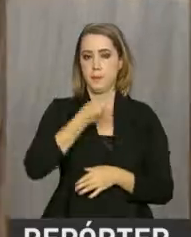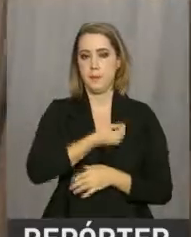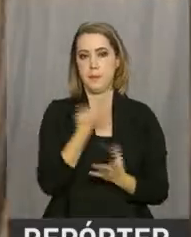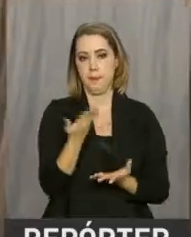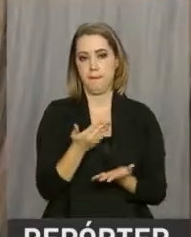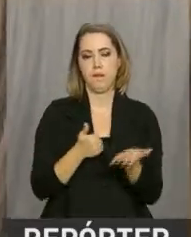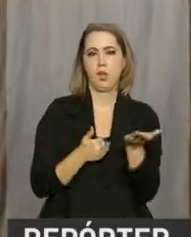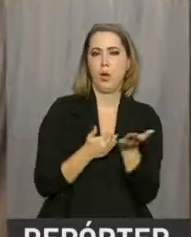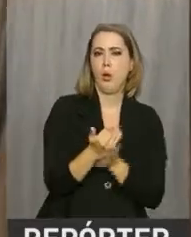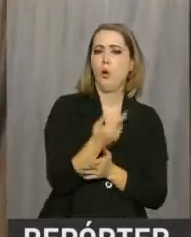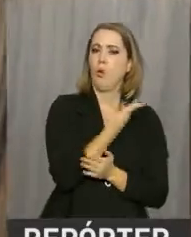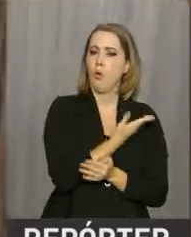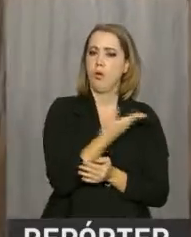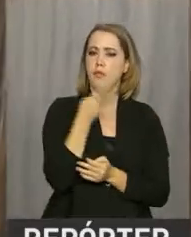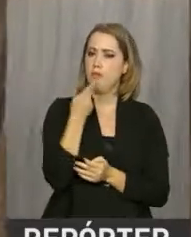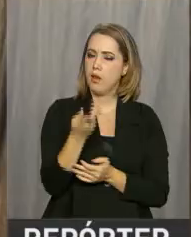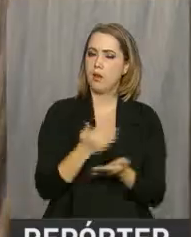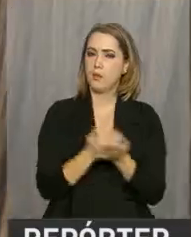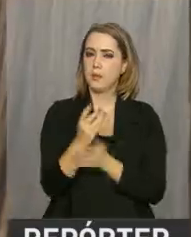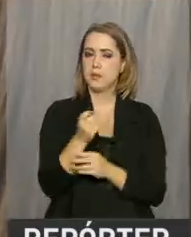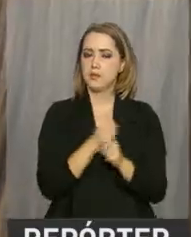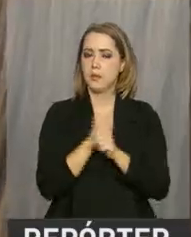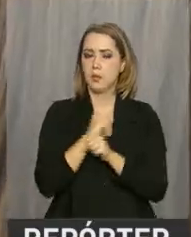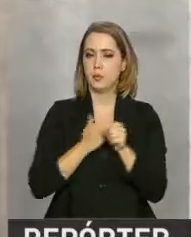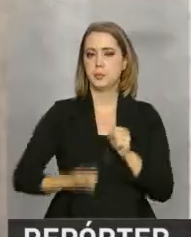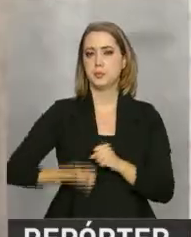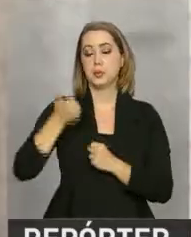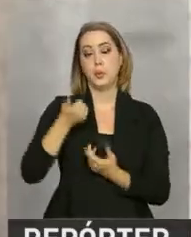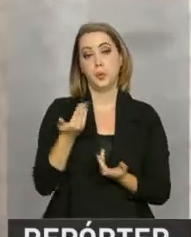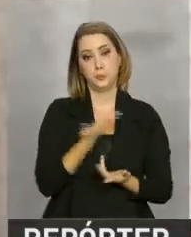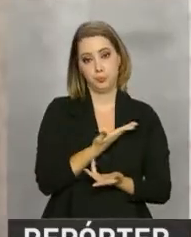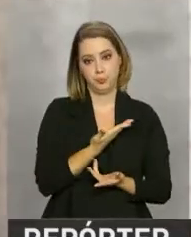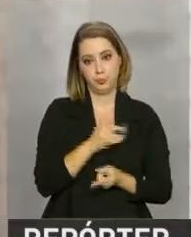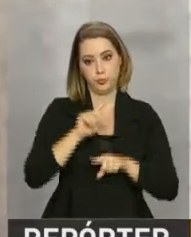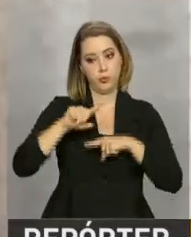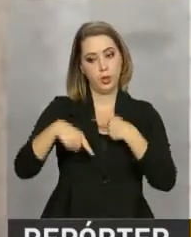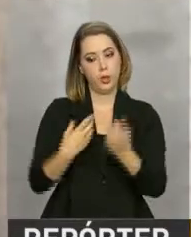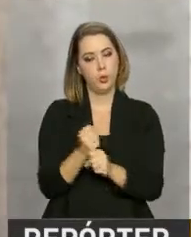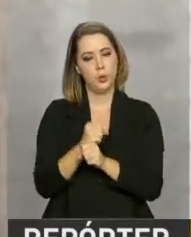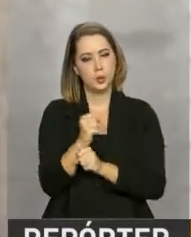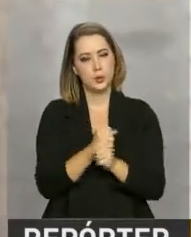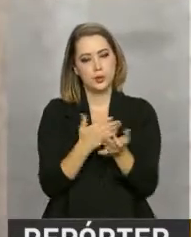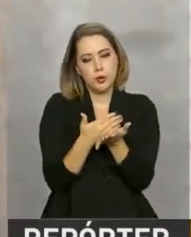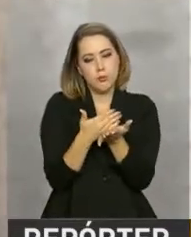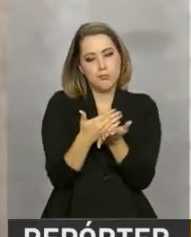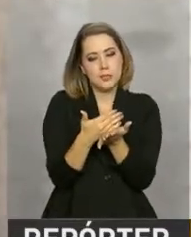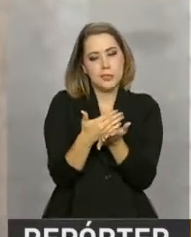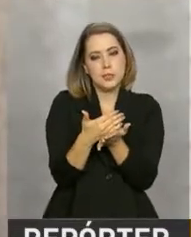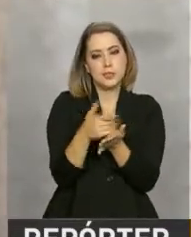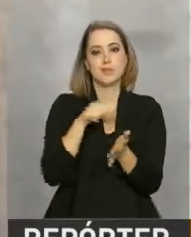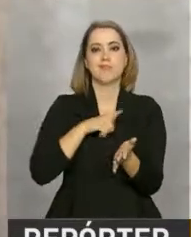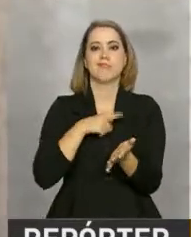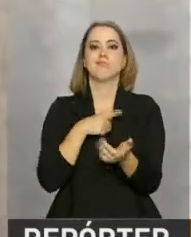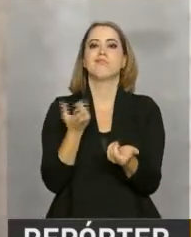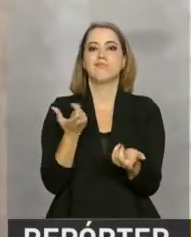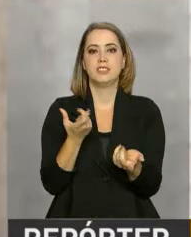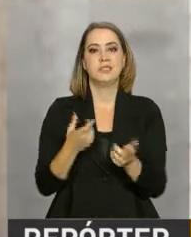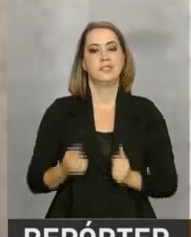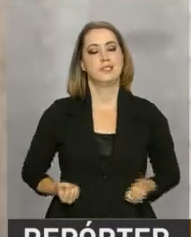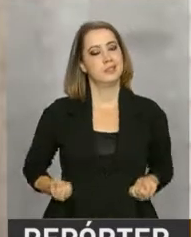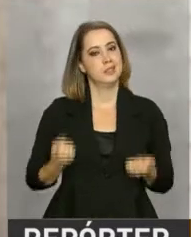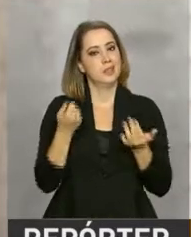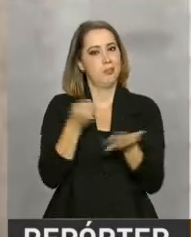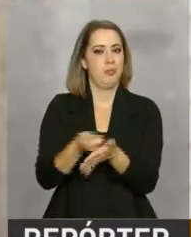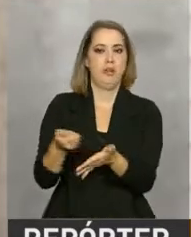é essencial para a organização financeira da família o próximo ano geralmente no início do ano você tem uma série de despesas que você